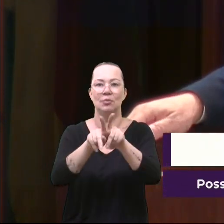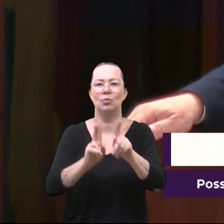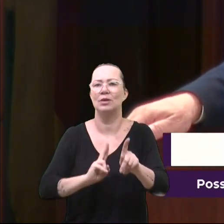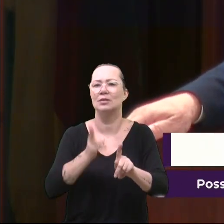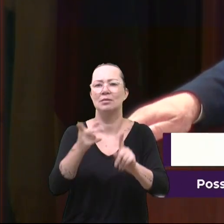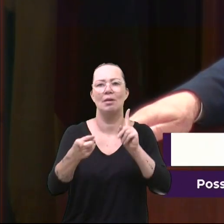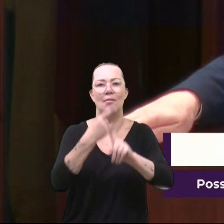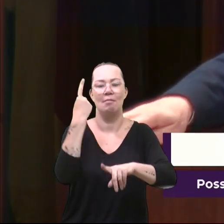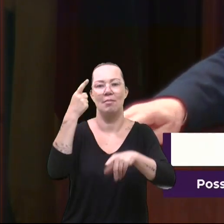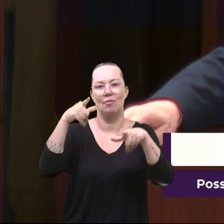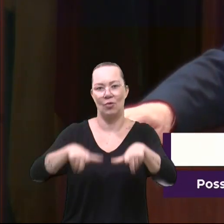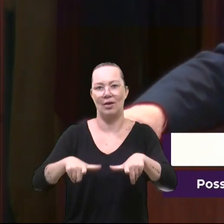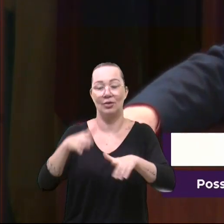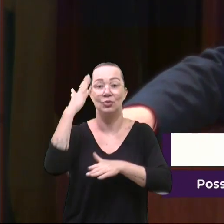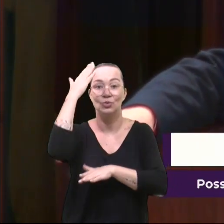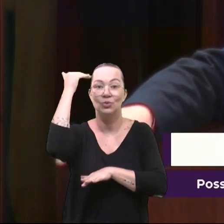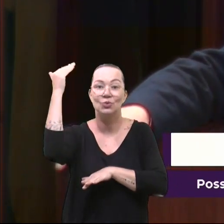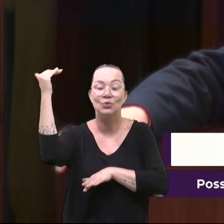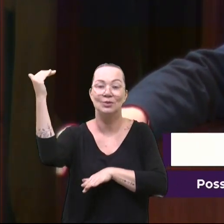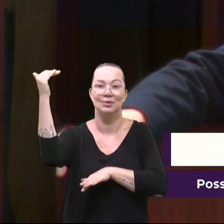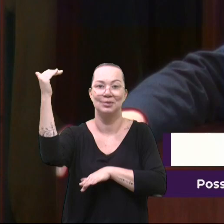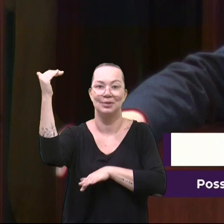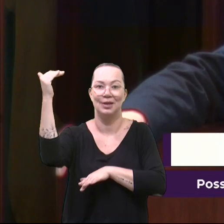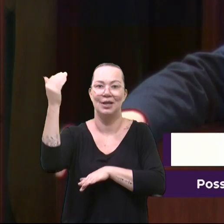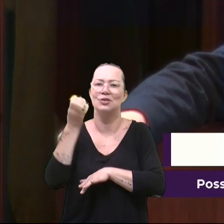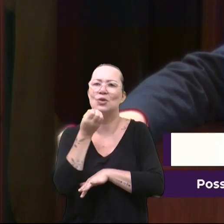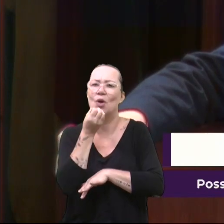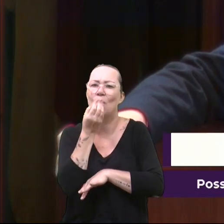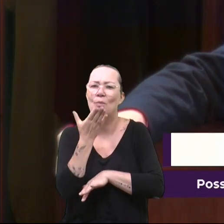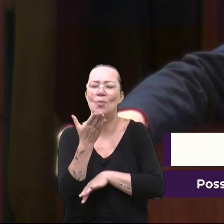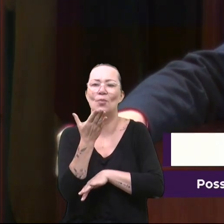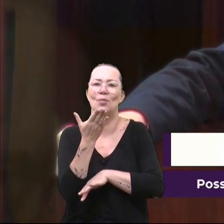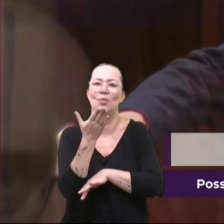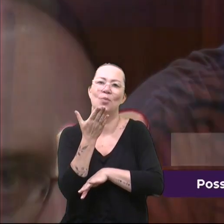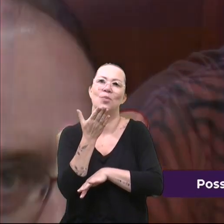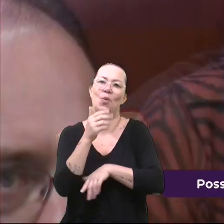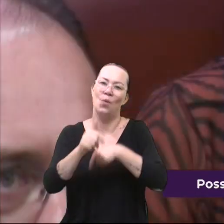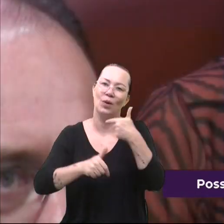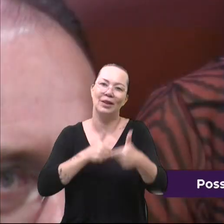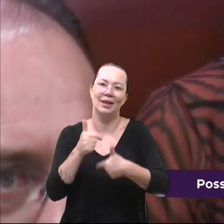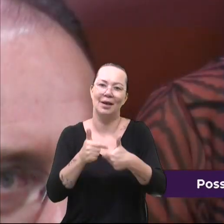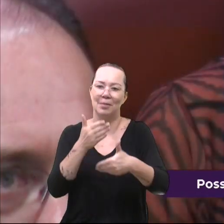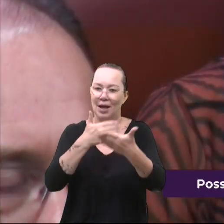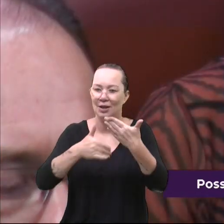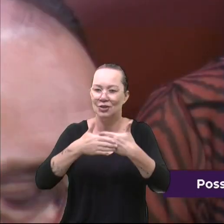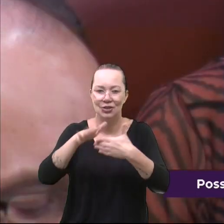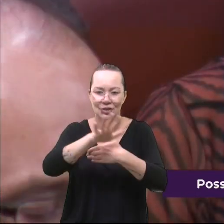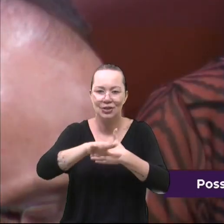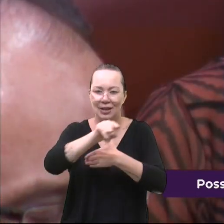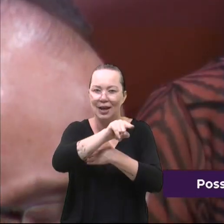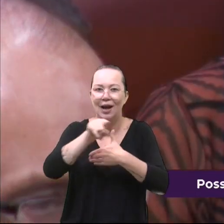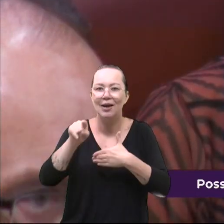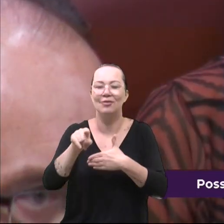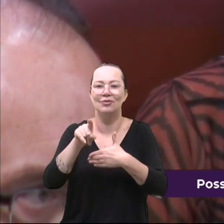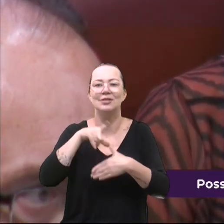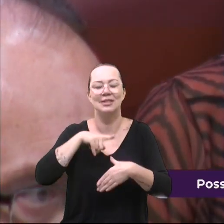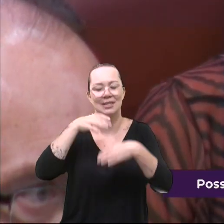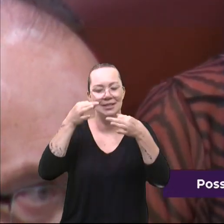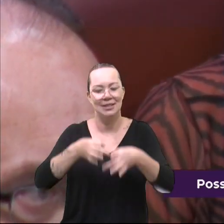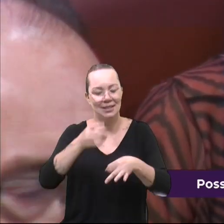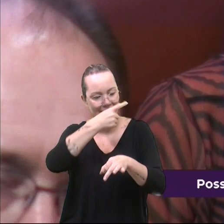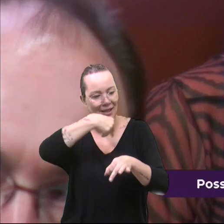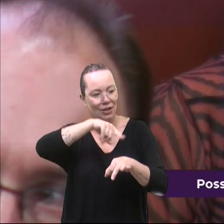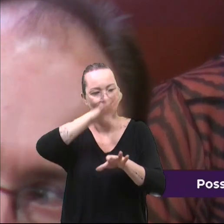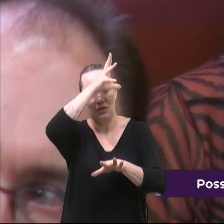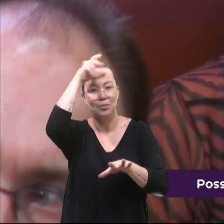lugar. Sucesso! Tenha uma boa gestão a toda a mesa diretora, e da nossa parte pode ter certeza que